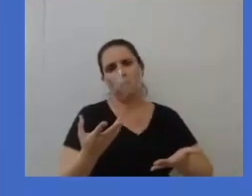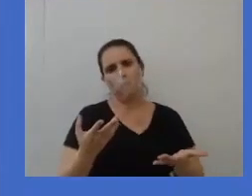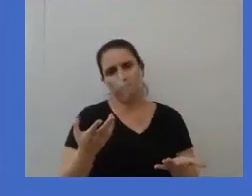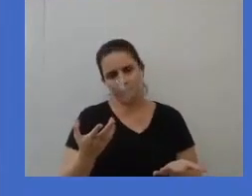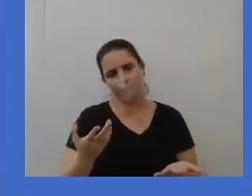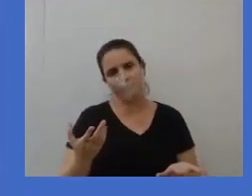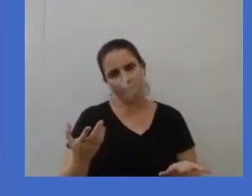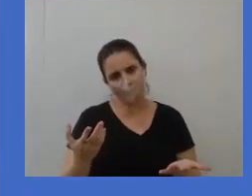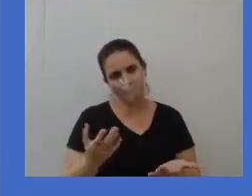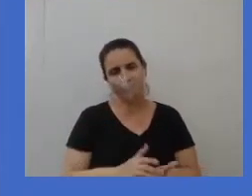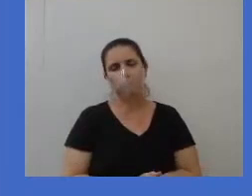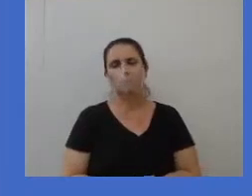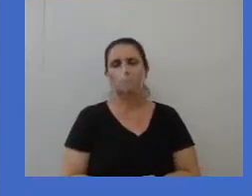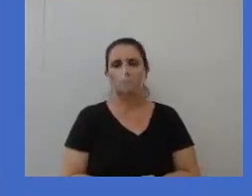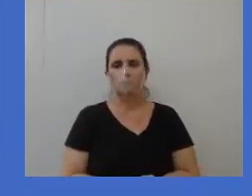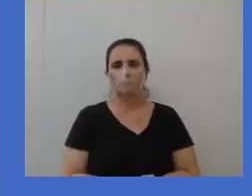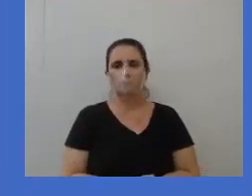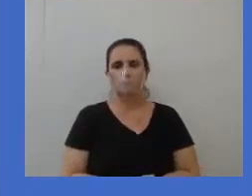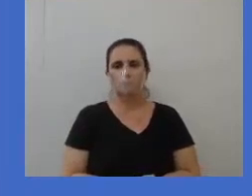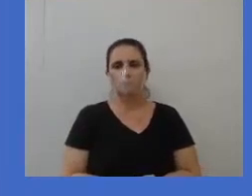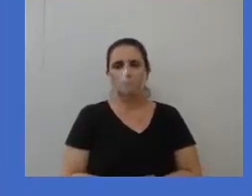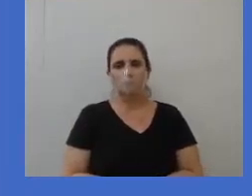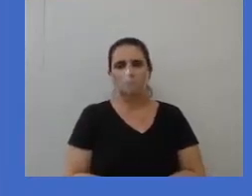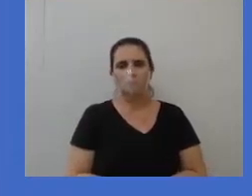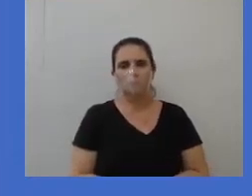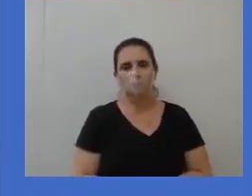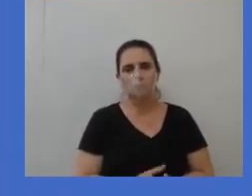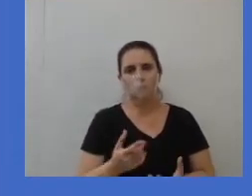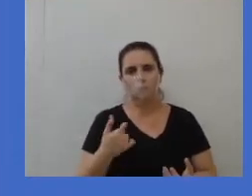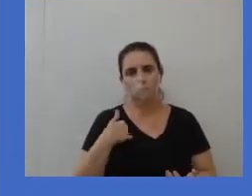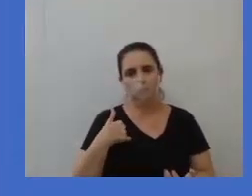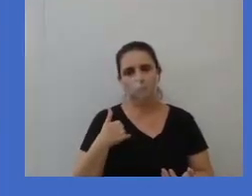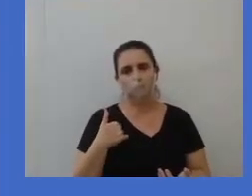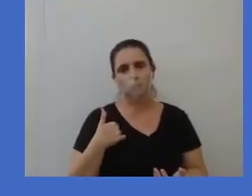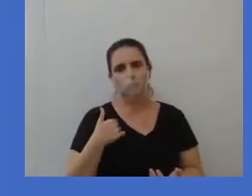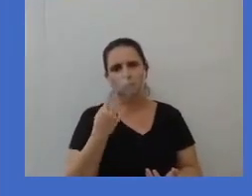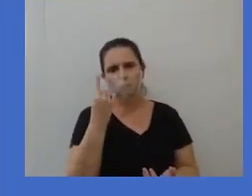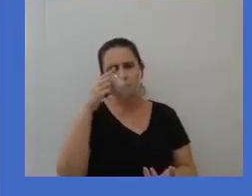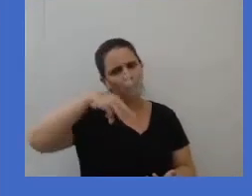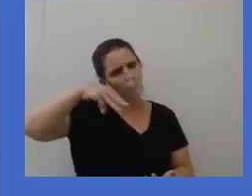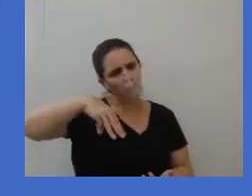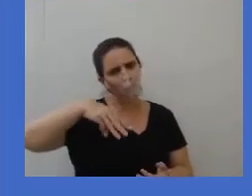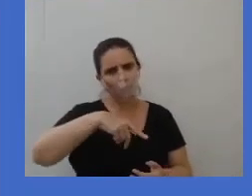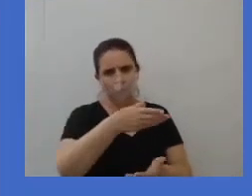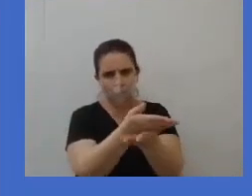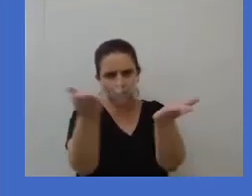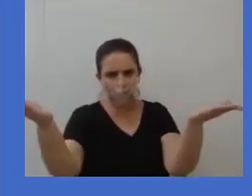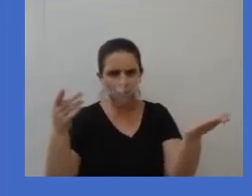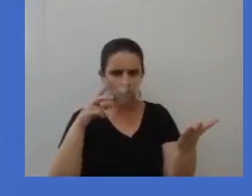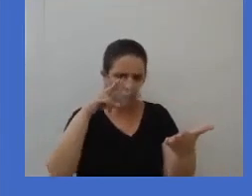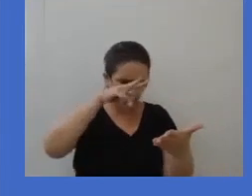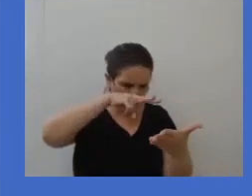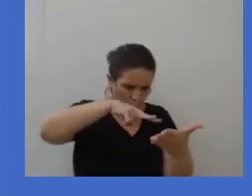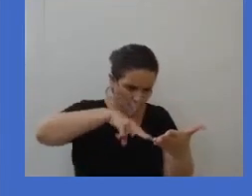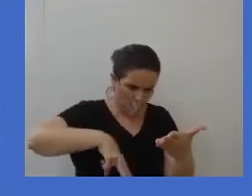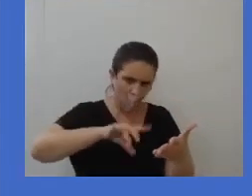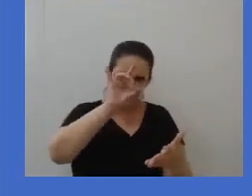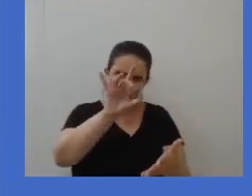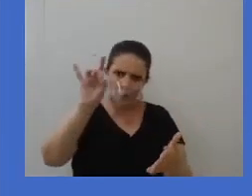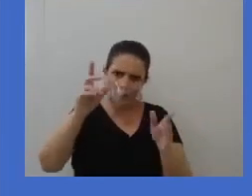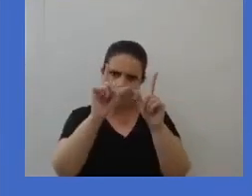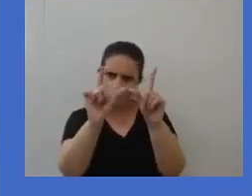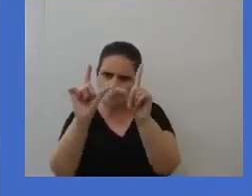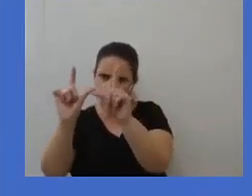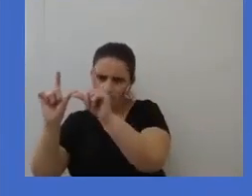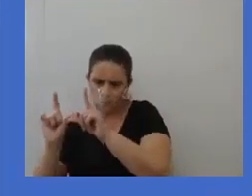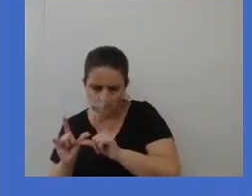traz nenhum benefício da leitura. Eu vou dar um minutinho para vocês analisarem cada imagem, ou